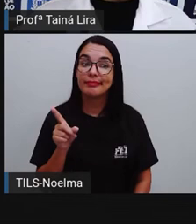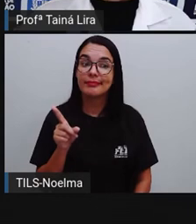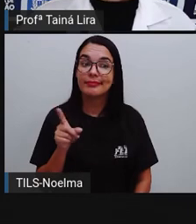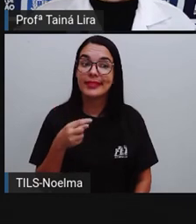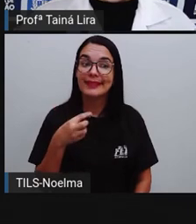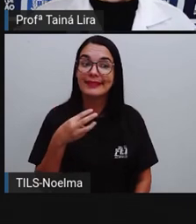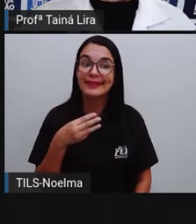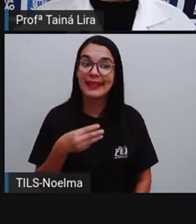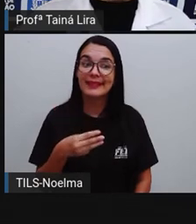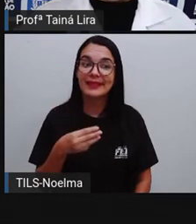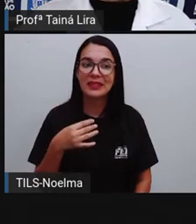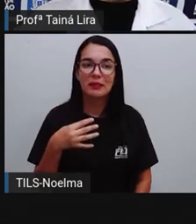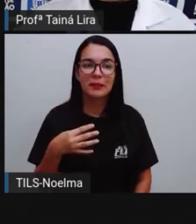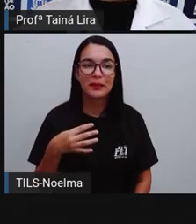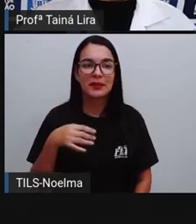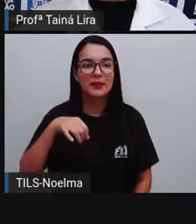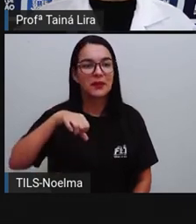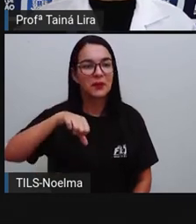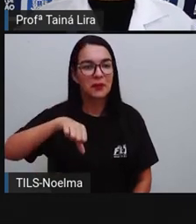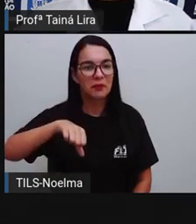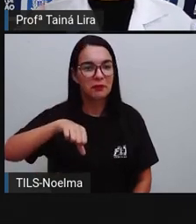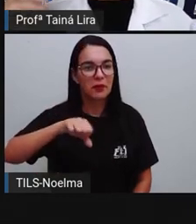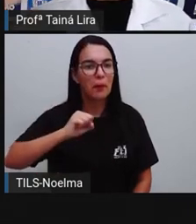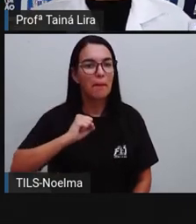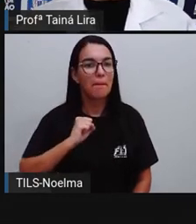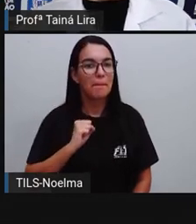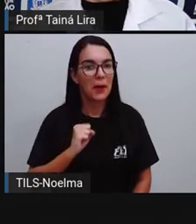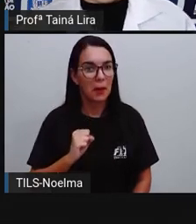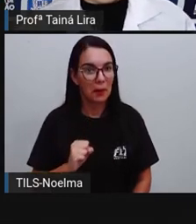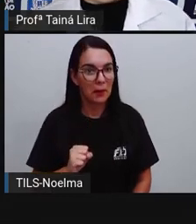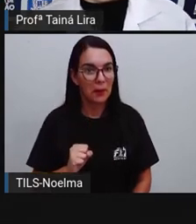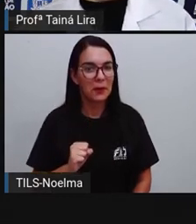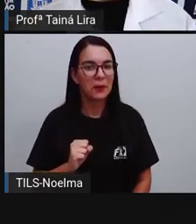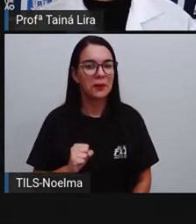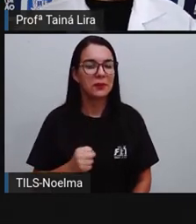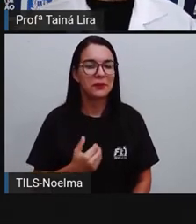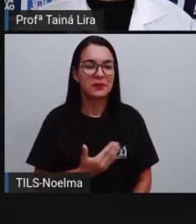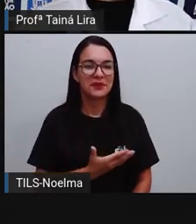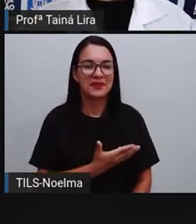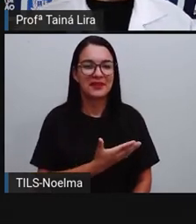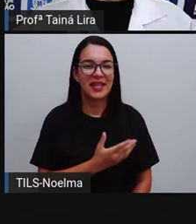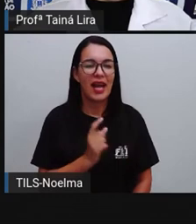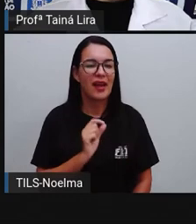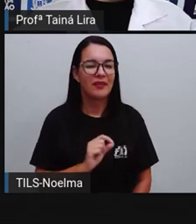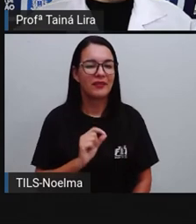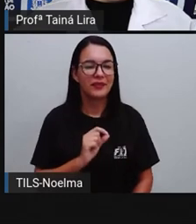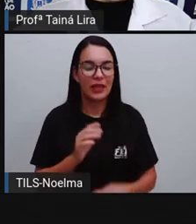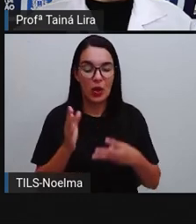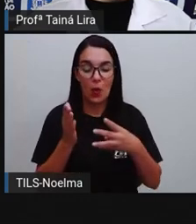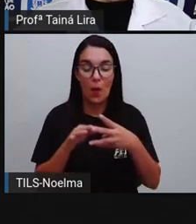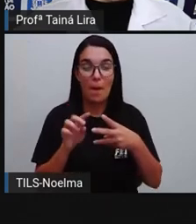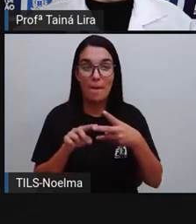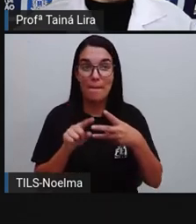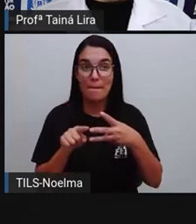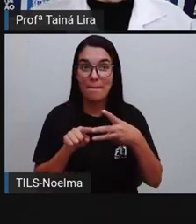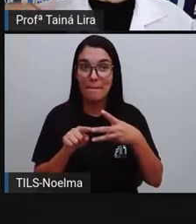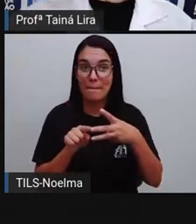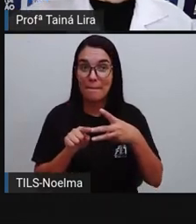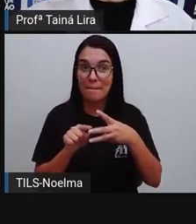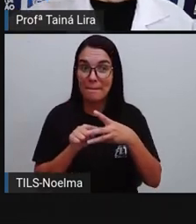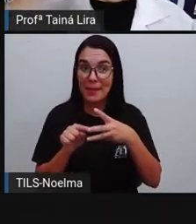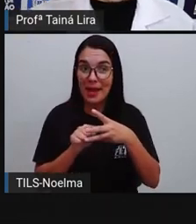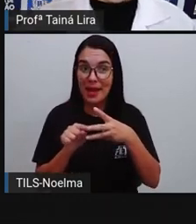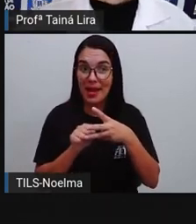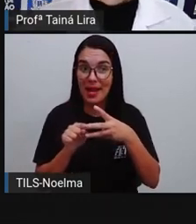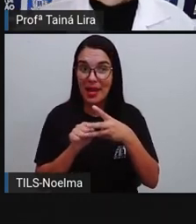e o 349 dessa vez ele já apareceu lá no meio lá no